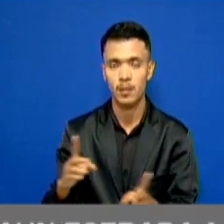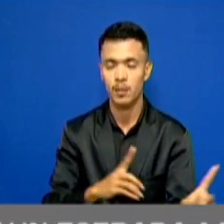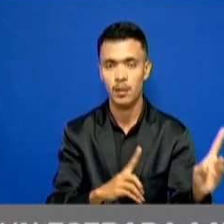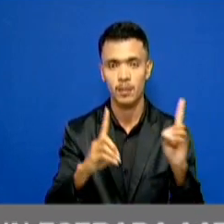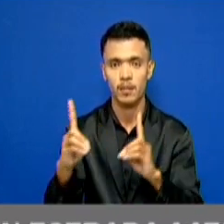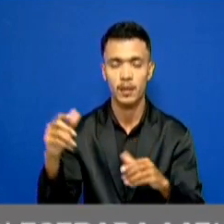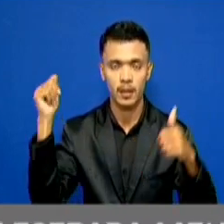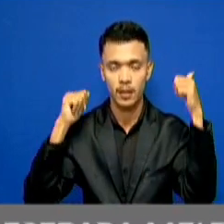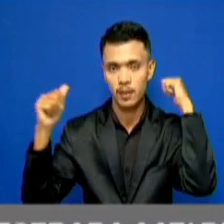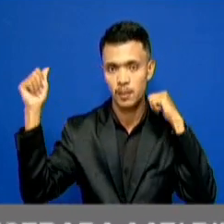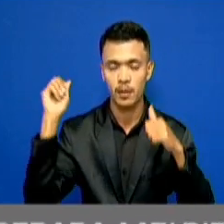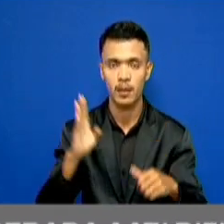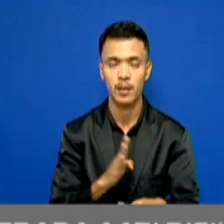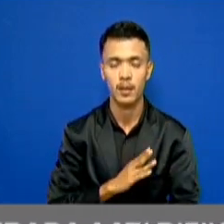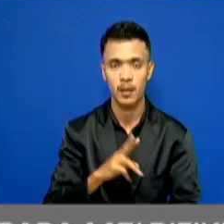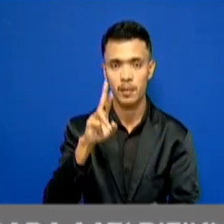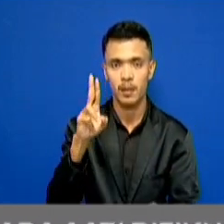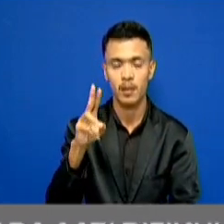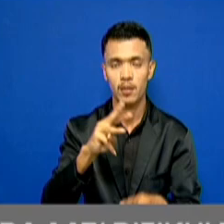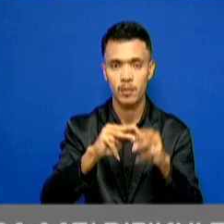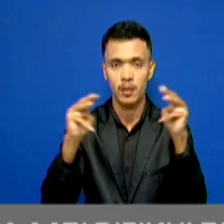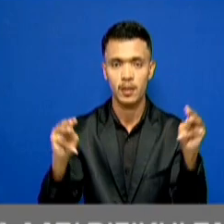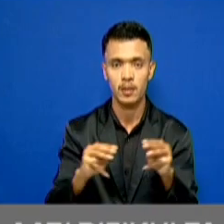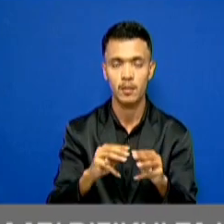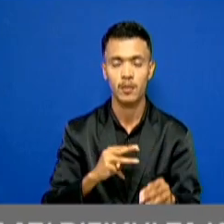Festival Rabi Lau e a Mobisi município, Wainaro.